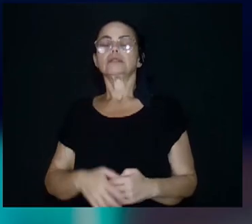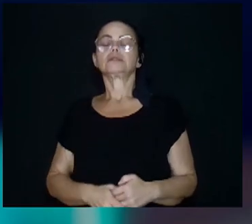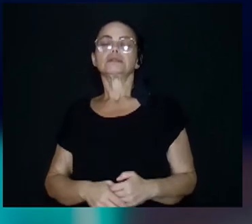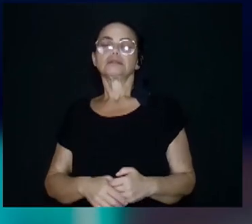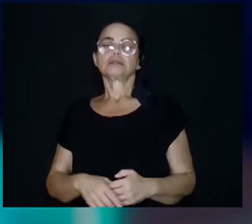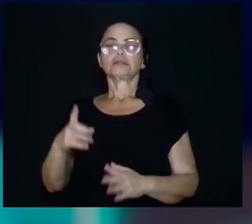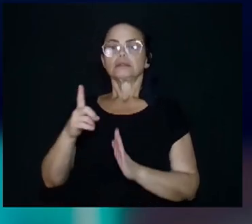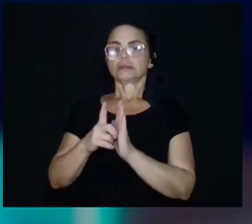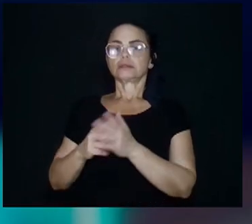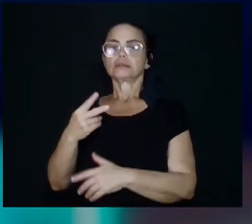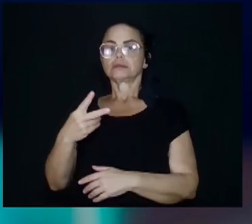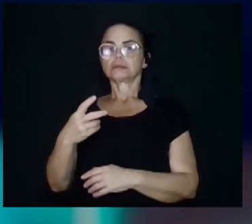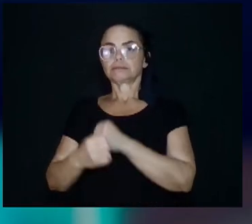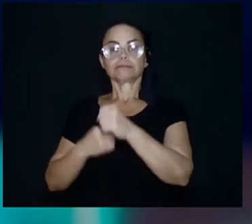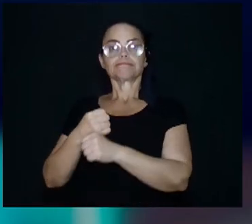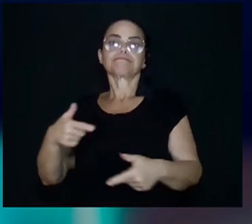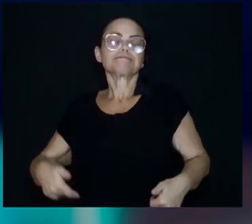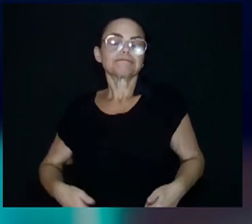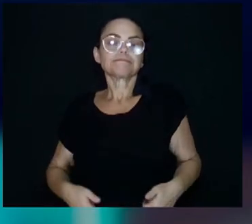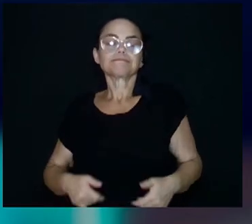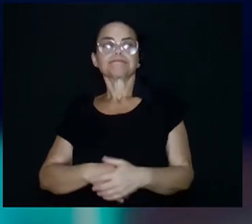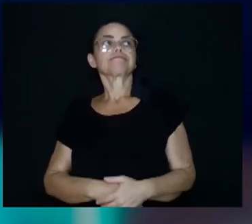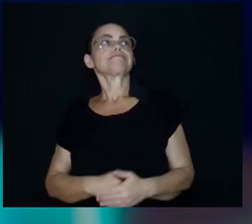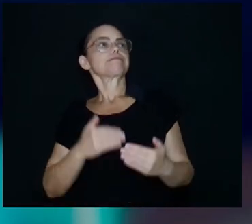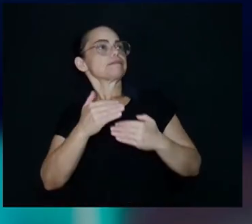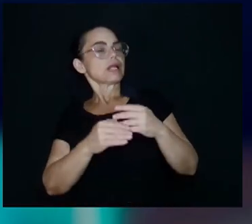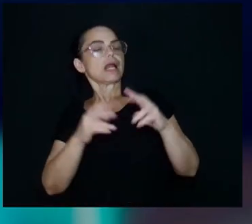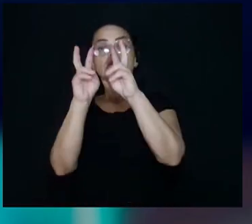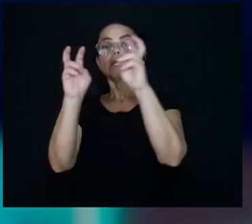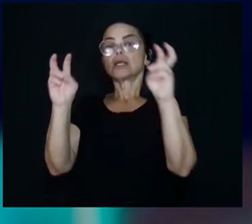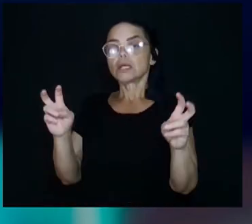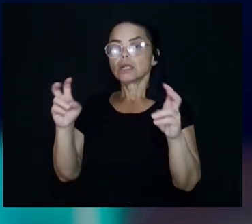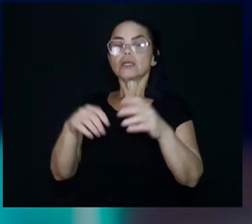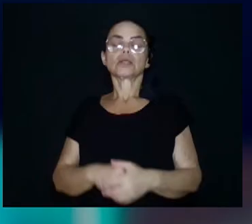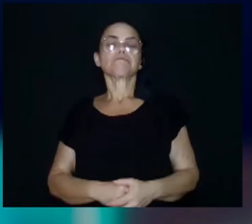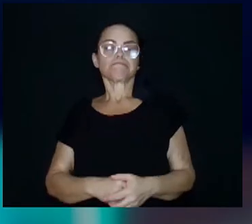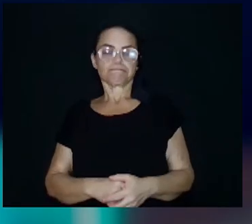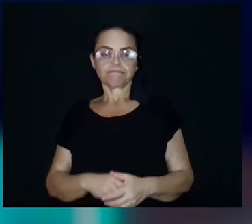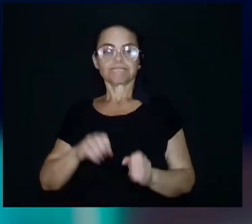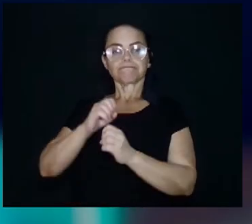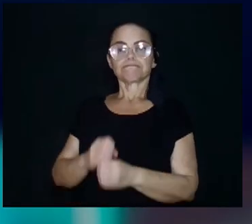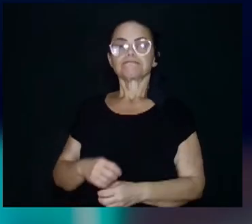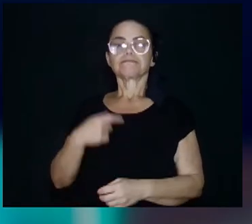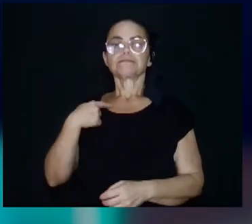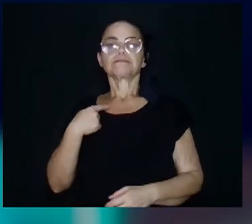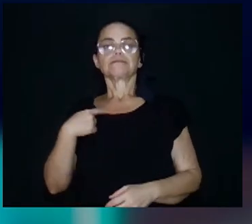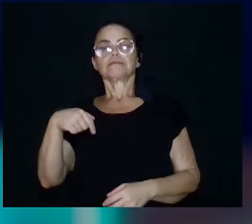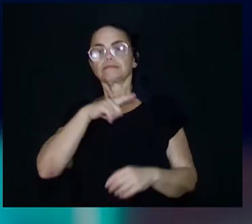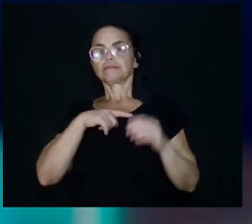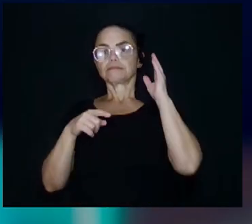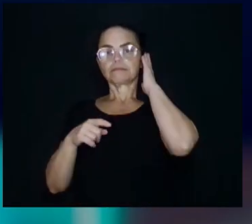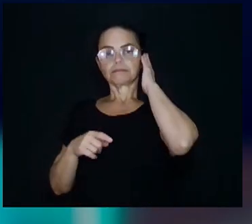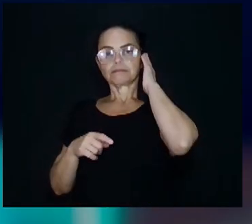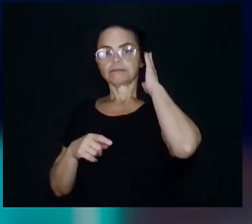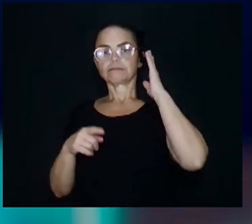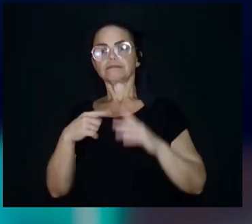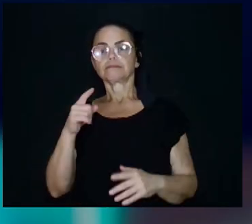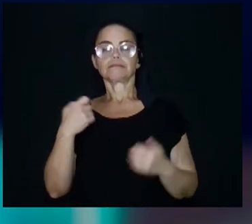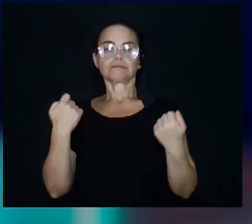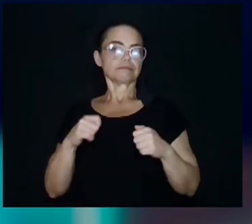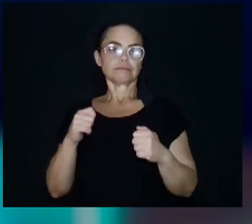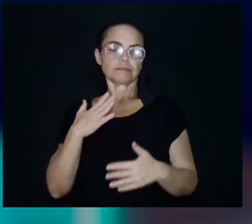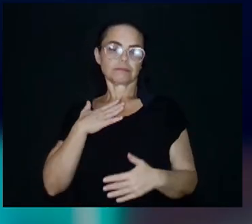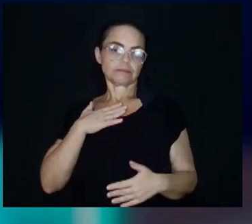estou eu aqui, envolvido com isso. E eu falo muito que esse nosso trabalho ele não é feito necessariamente para mim, por exemplo,